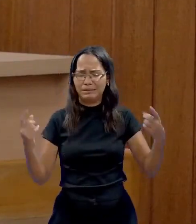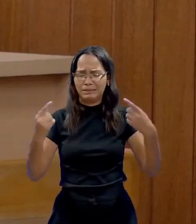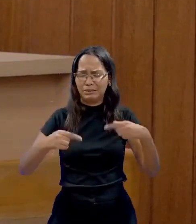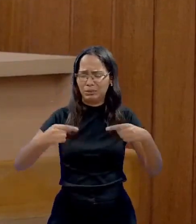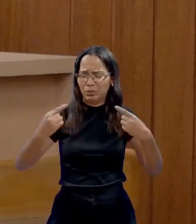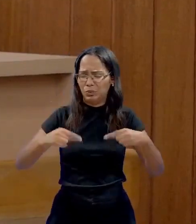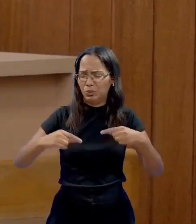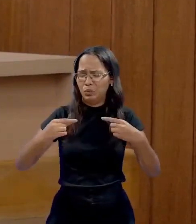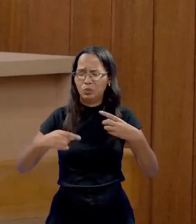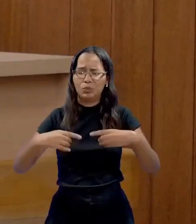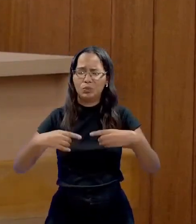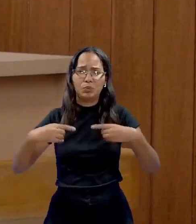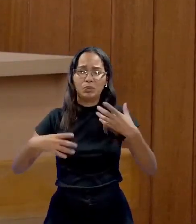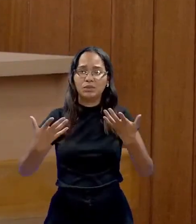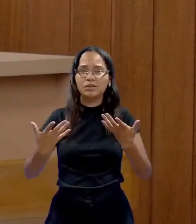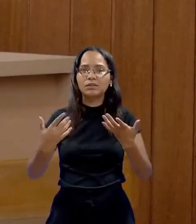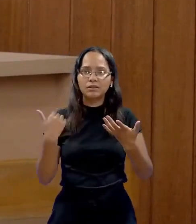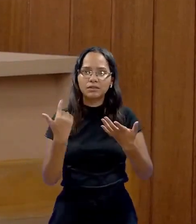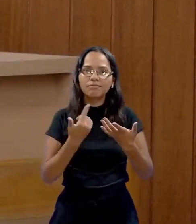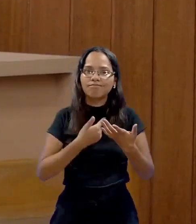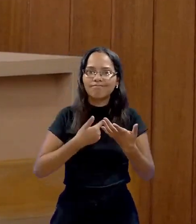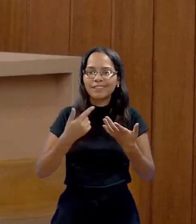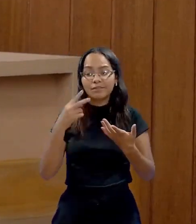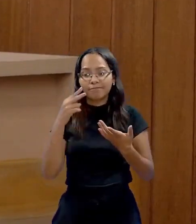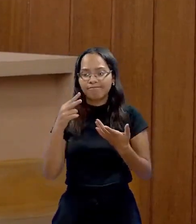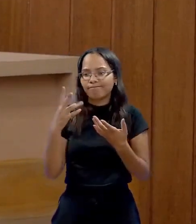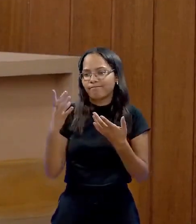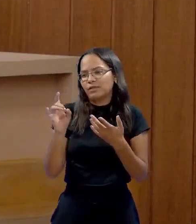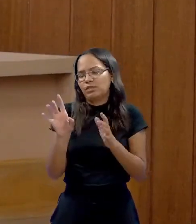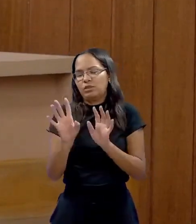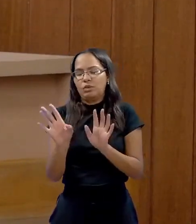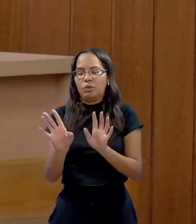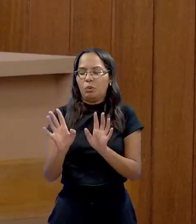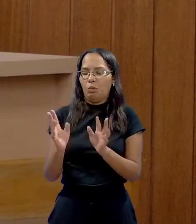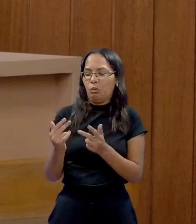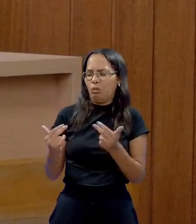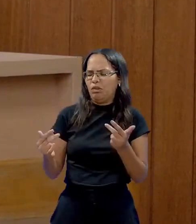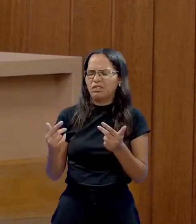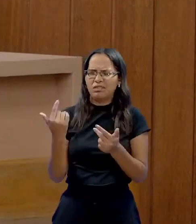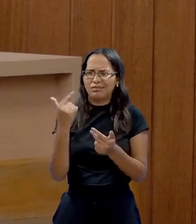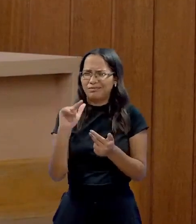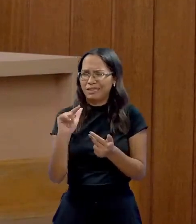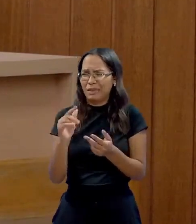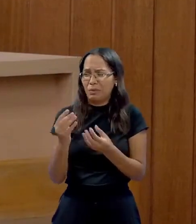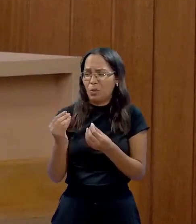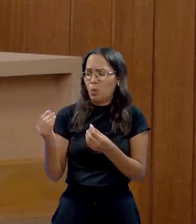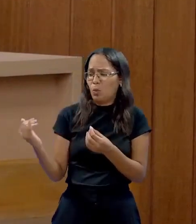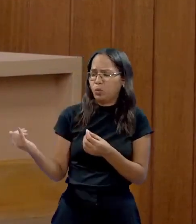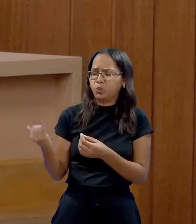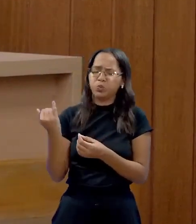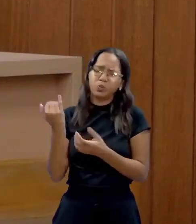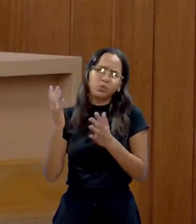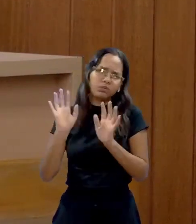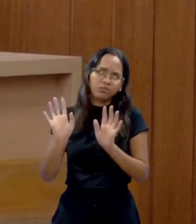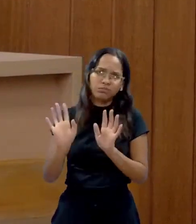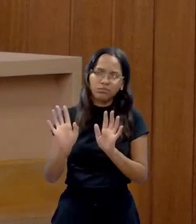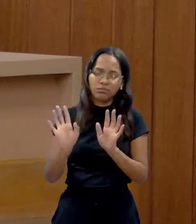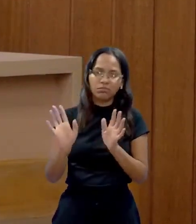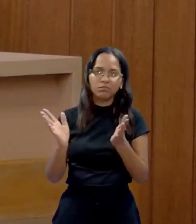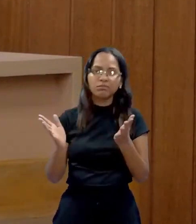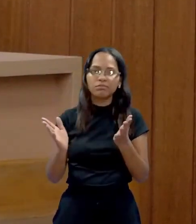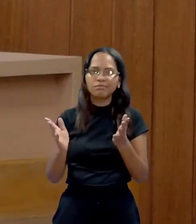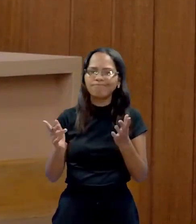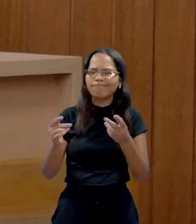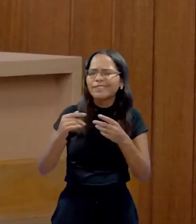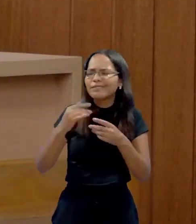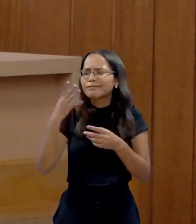que a gente presencia são interesses de menor importância. O que pauta essa casa tem sido a